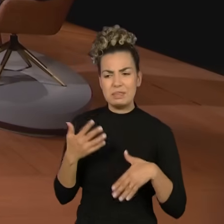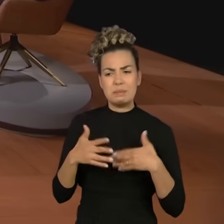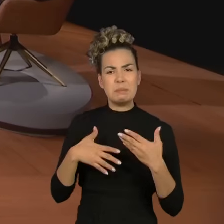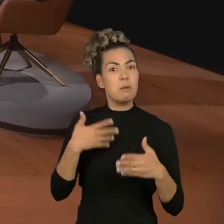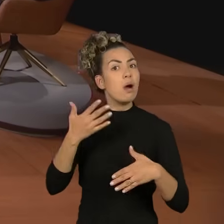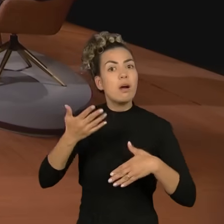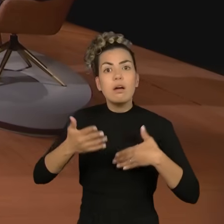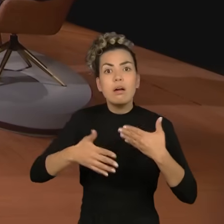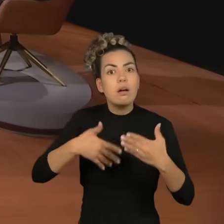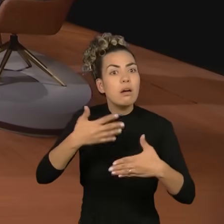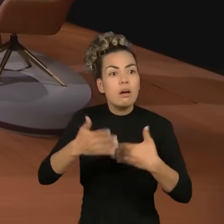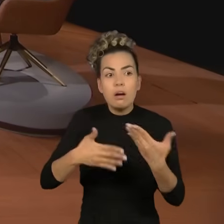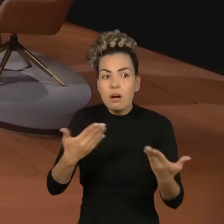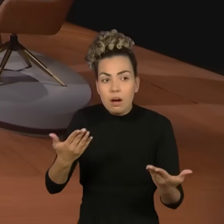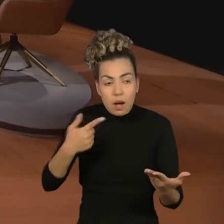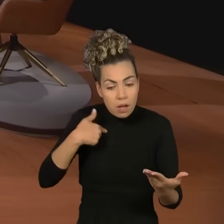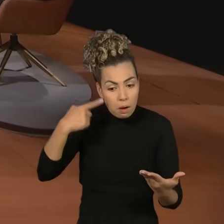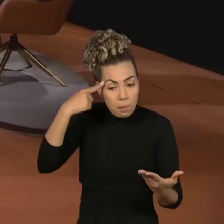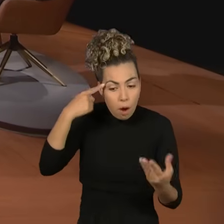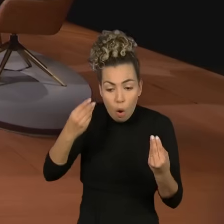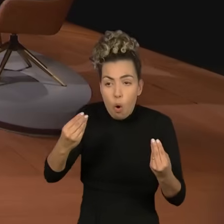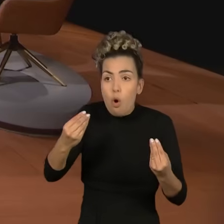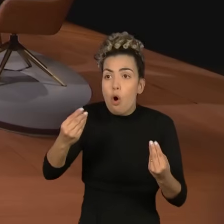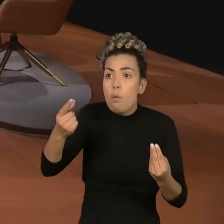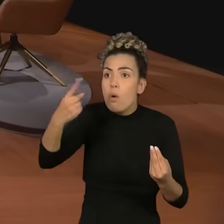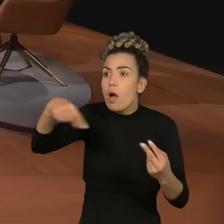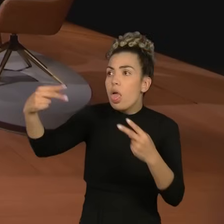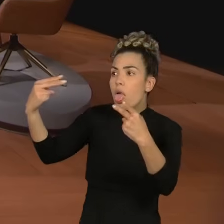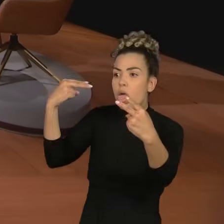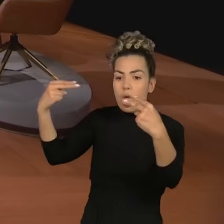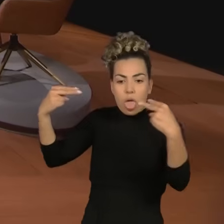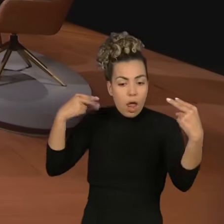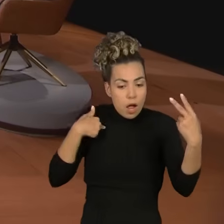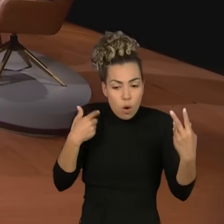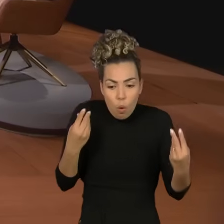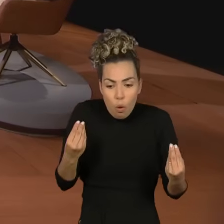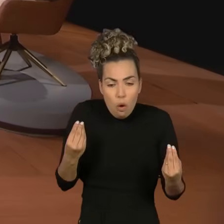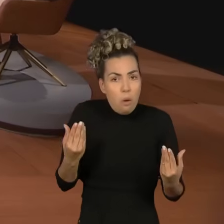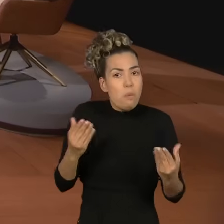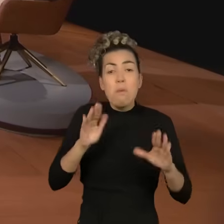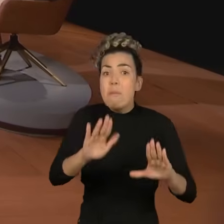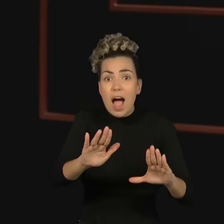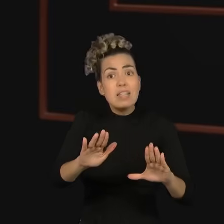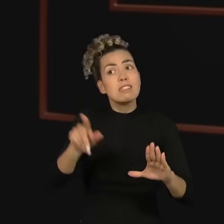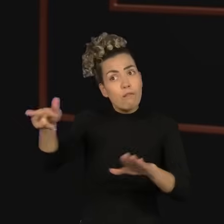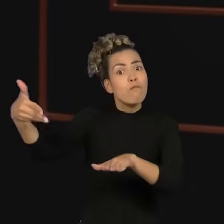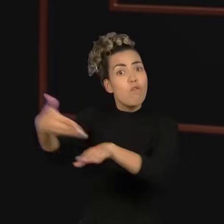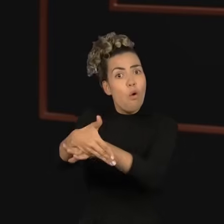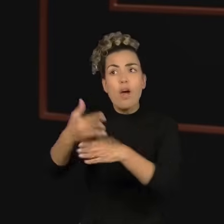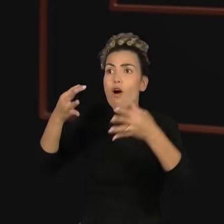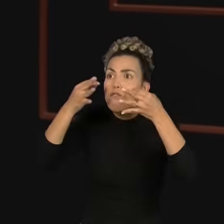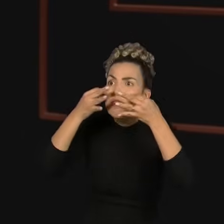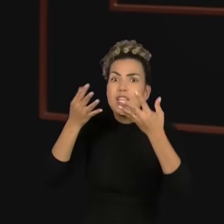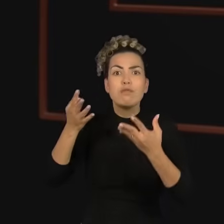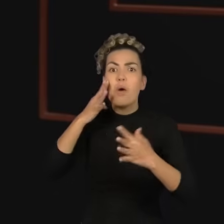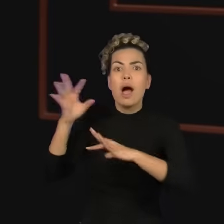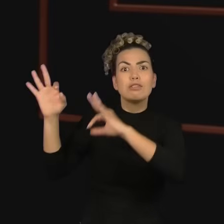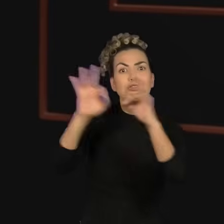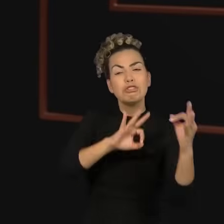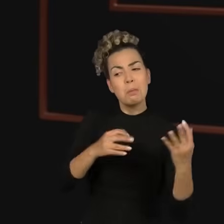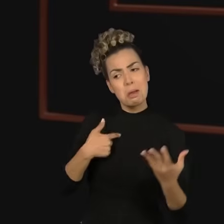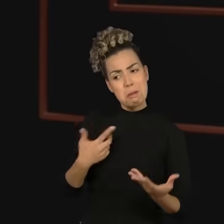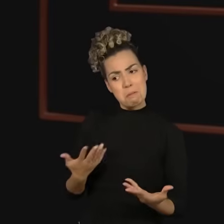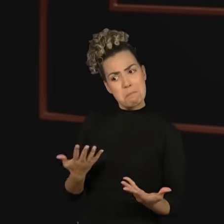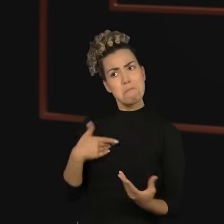cumprimentado, porque tinha convites para a pessoa assistir ao vivo, entendeu? Então, assim, fiquei uma pessoa muito